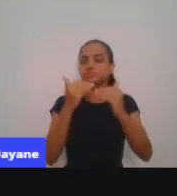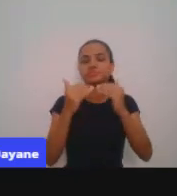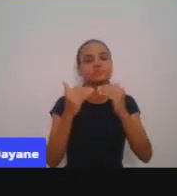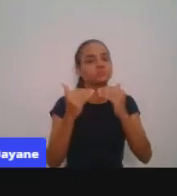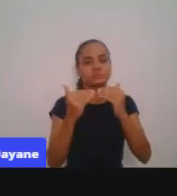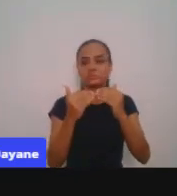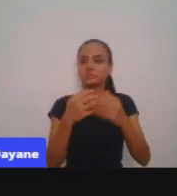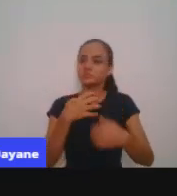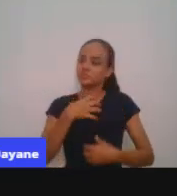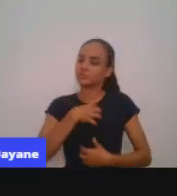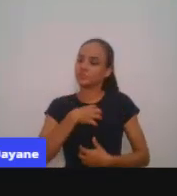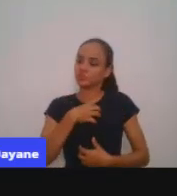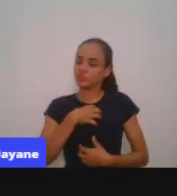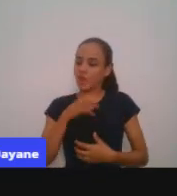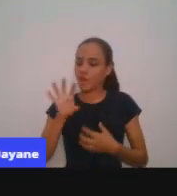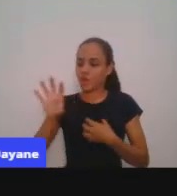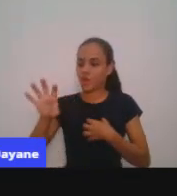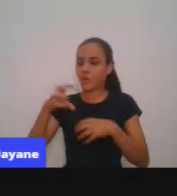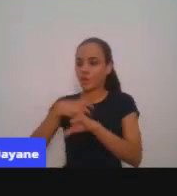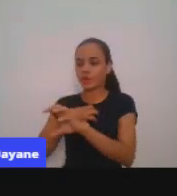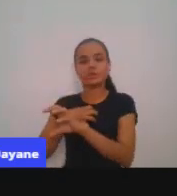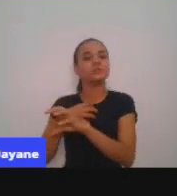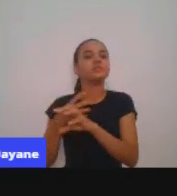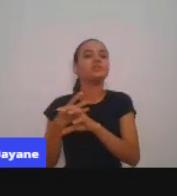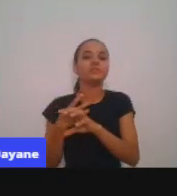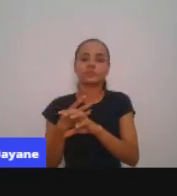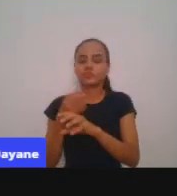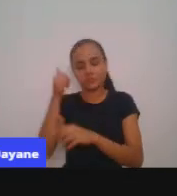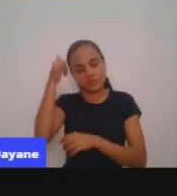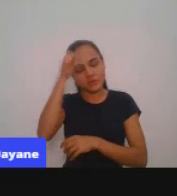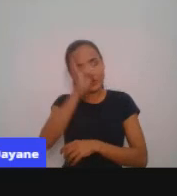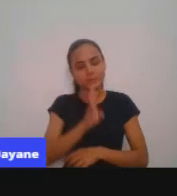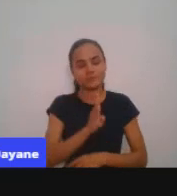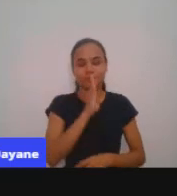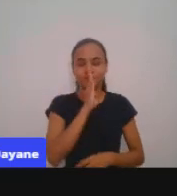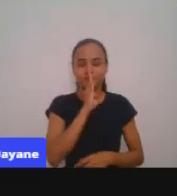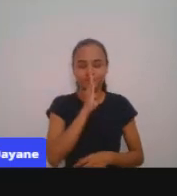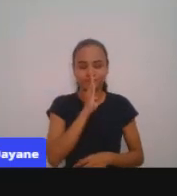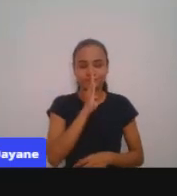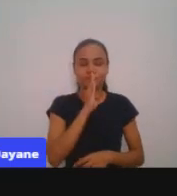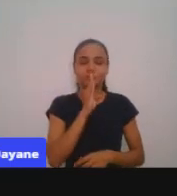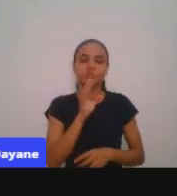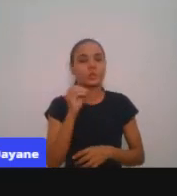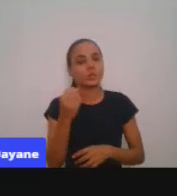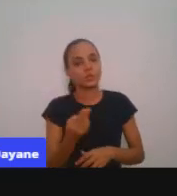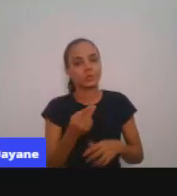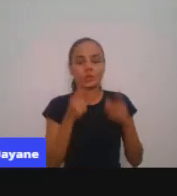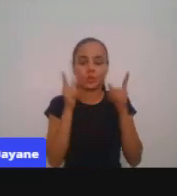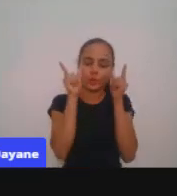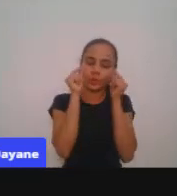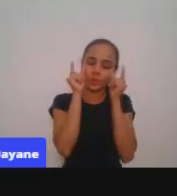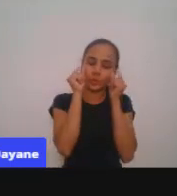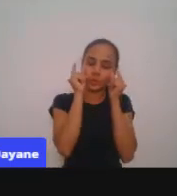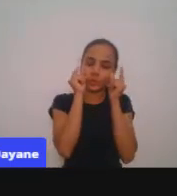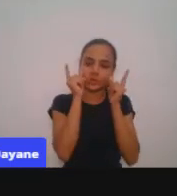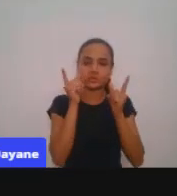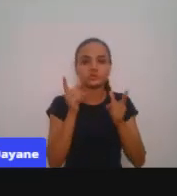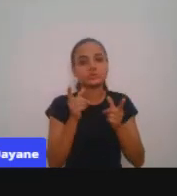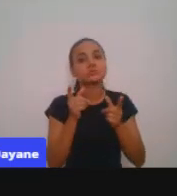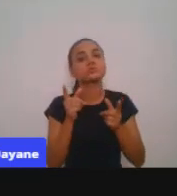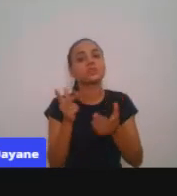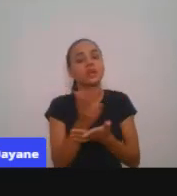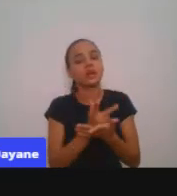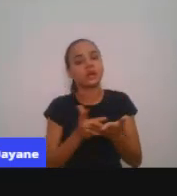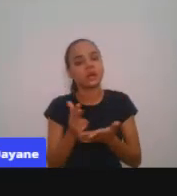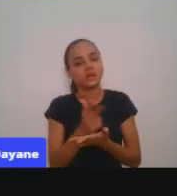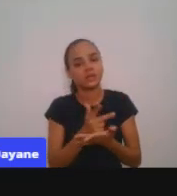silêncios constrangedores ou, pior, o sono. A arte de ser pontual para pouquíssimos.